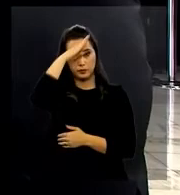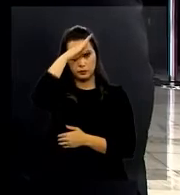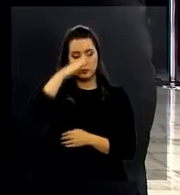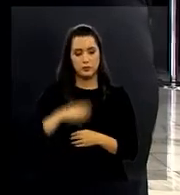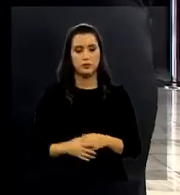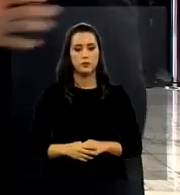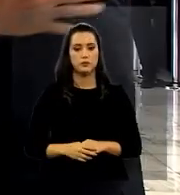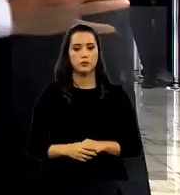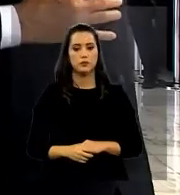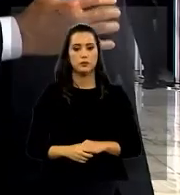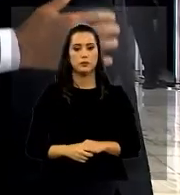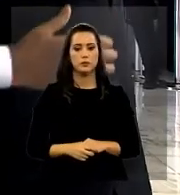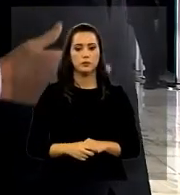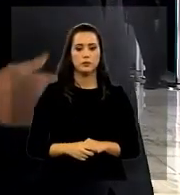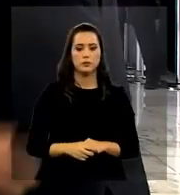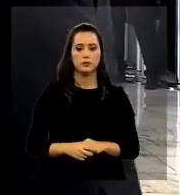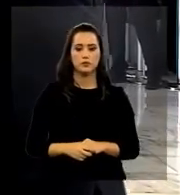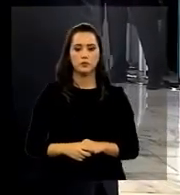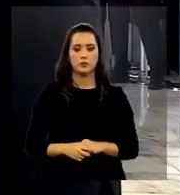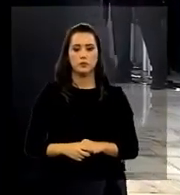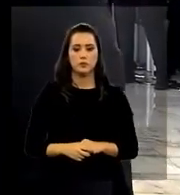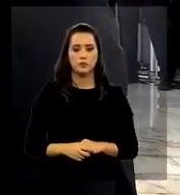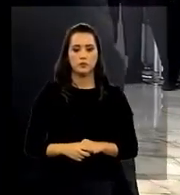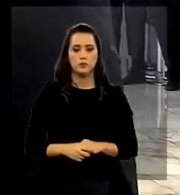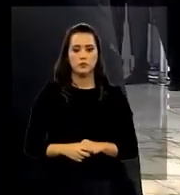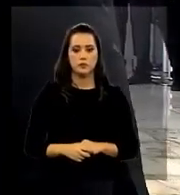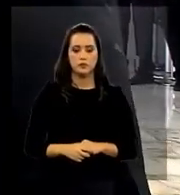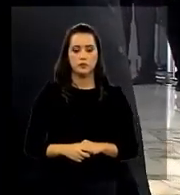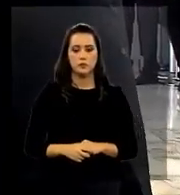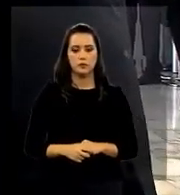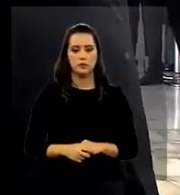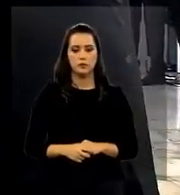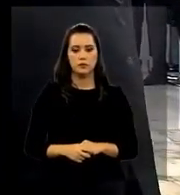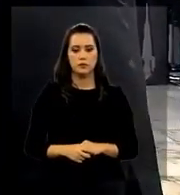presidente Jair Bolsonaro.